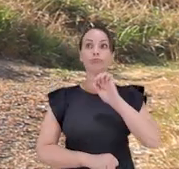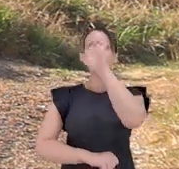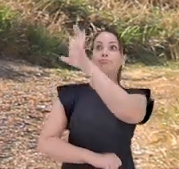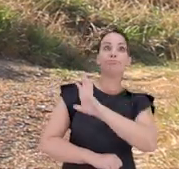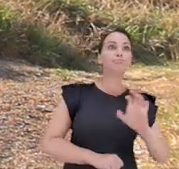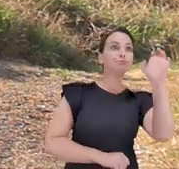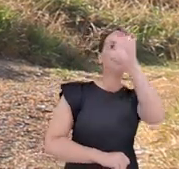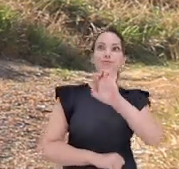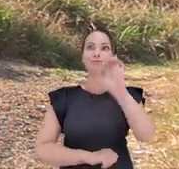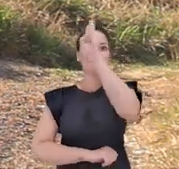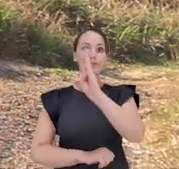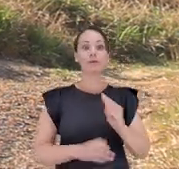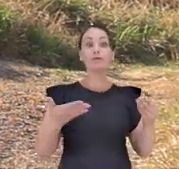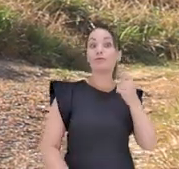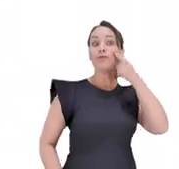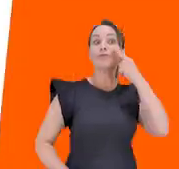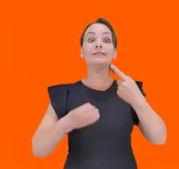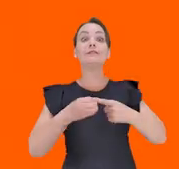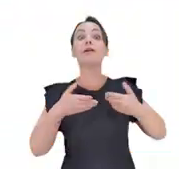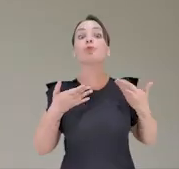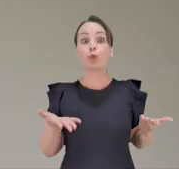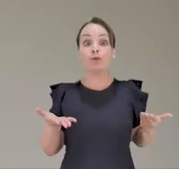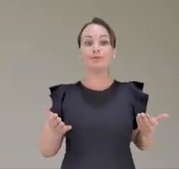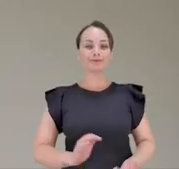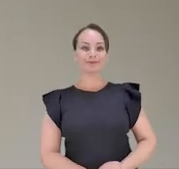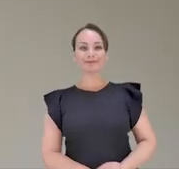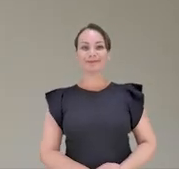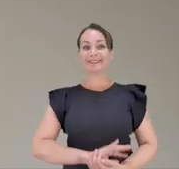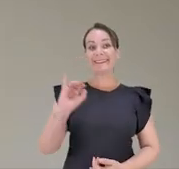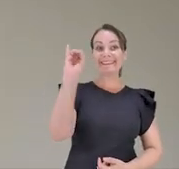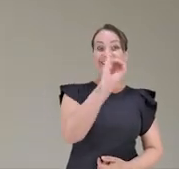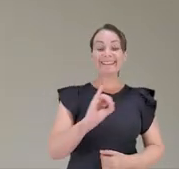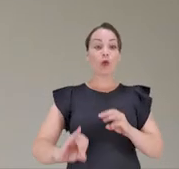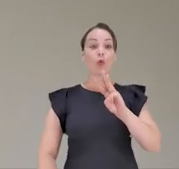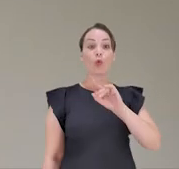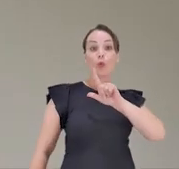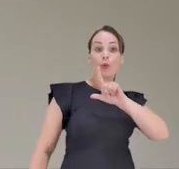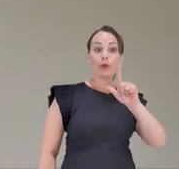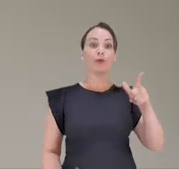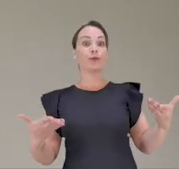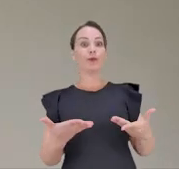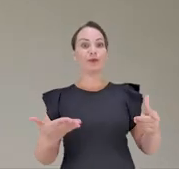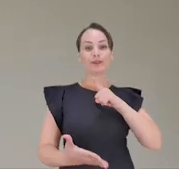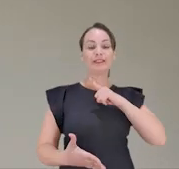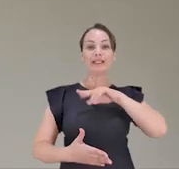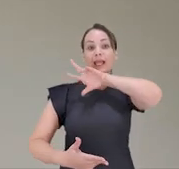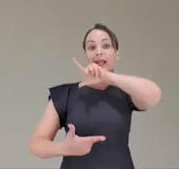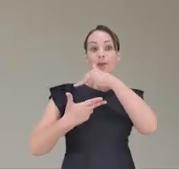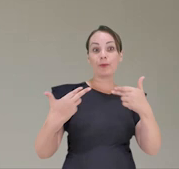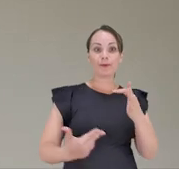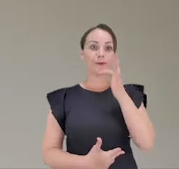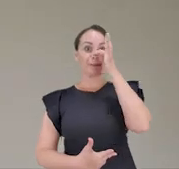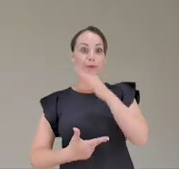qual cidade é a turma de hoje? Roda aí! Oi, Will! No episódio de hoje, com o tema Fauna, Flora